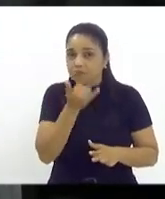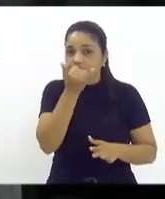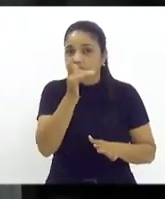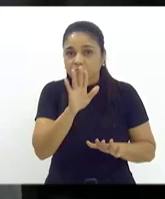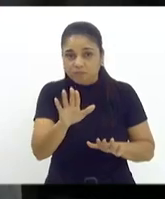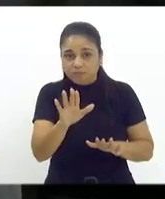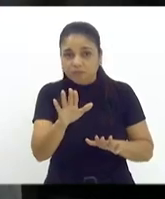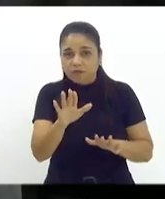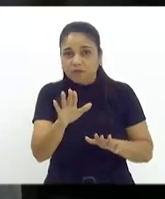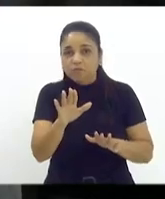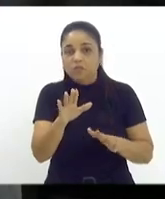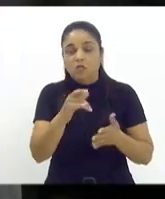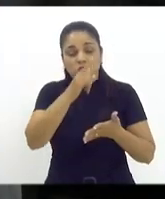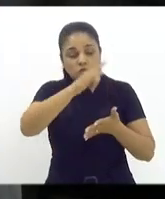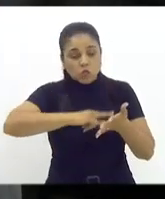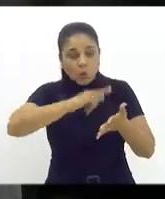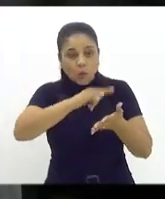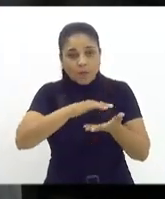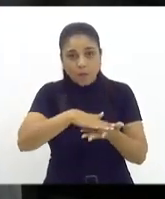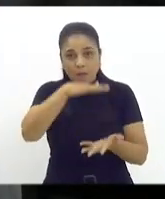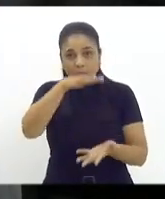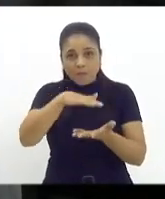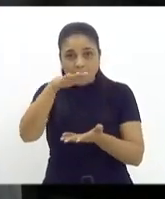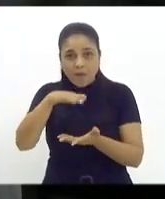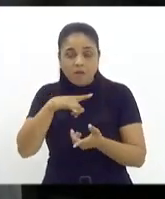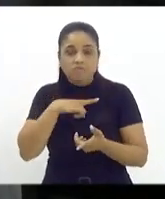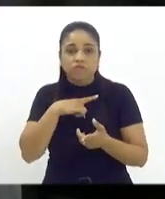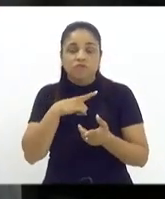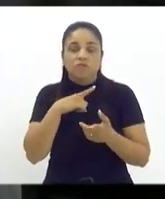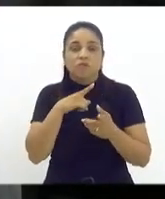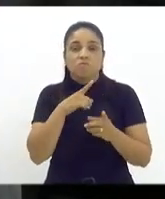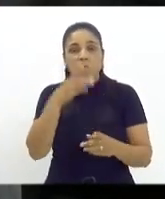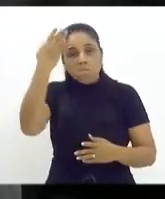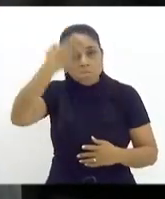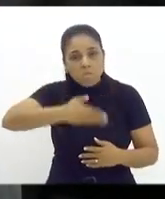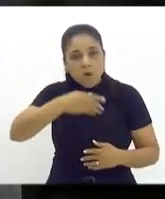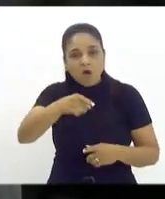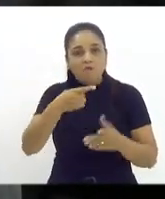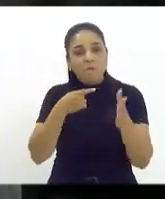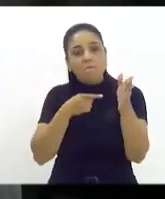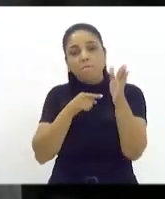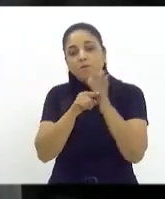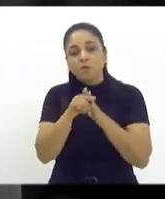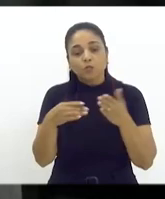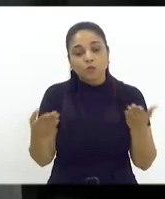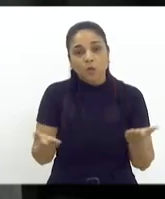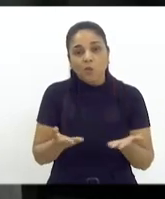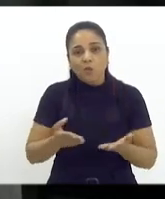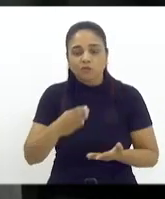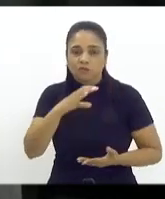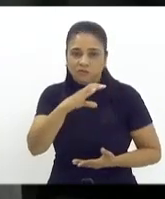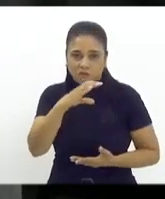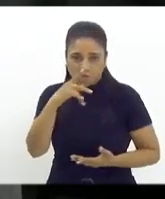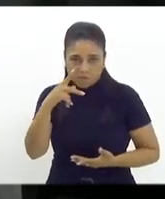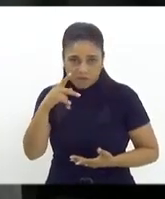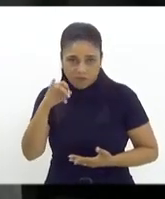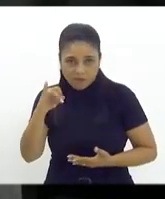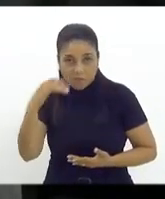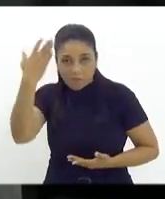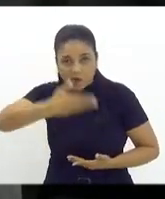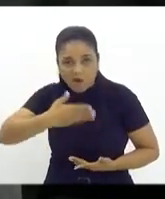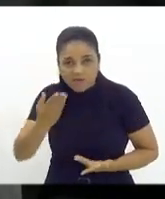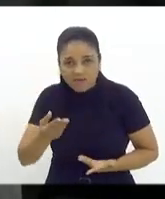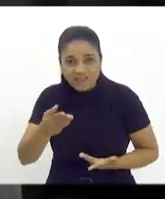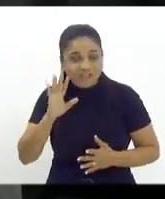tem farta documentação e diagnóstico que comprove as perguntas que foram feitas aqui nessa CPI se a decisão